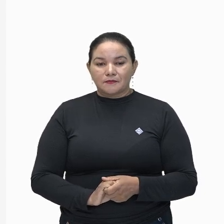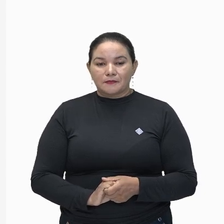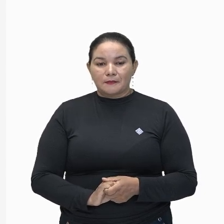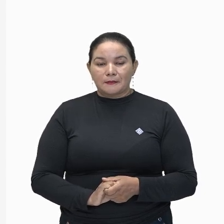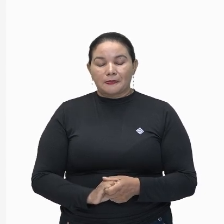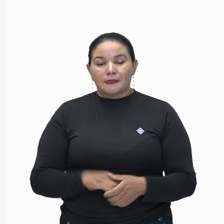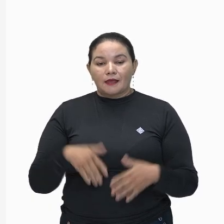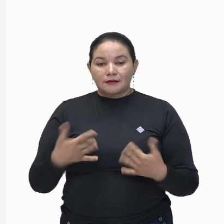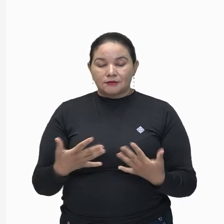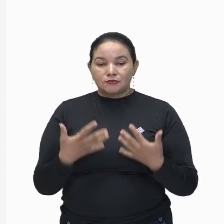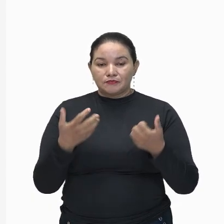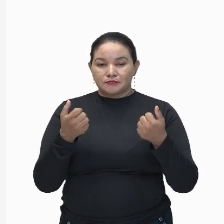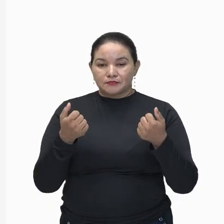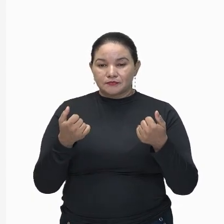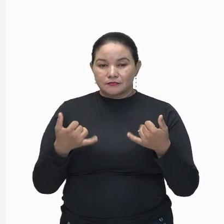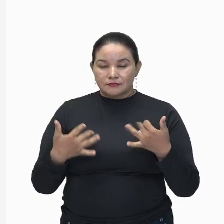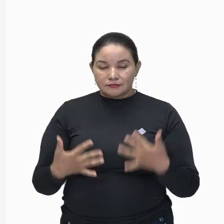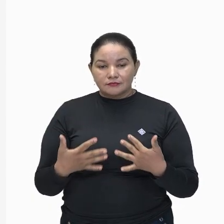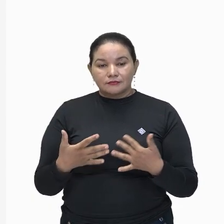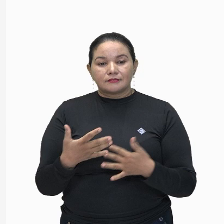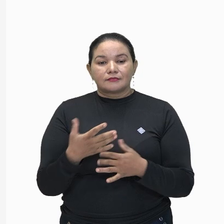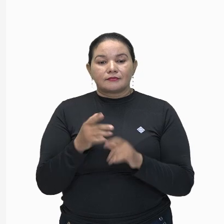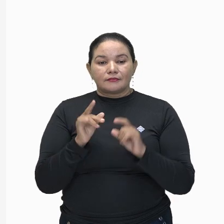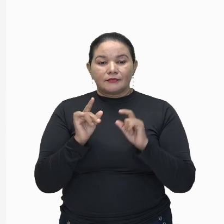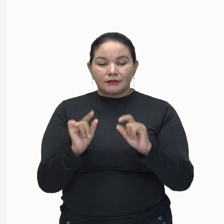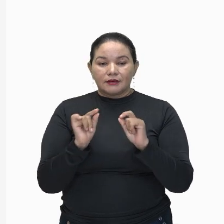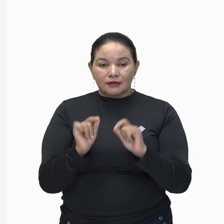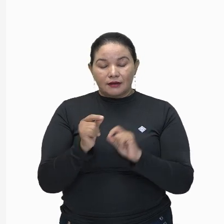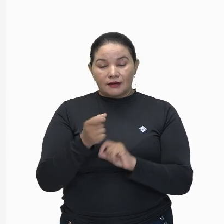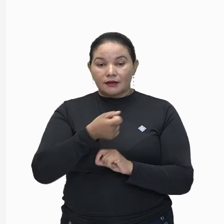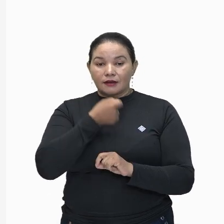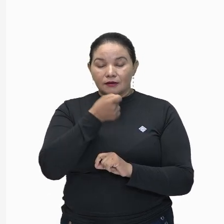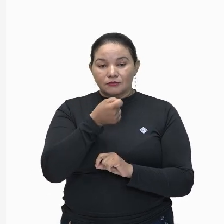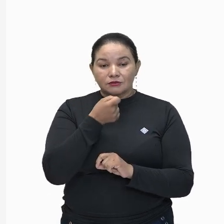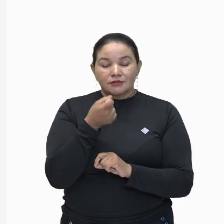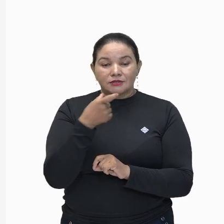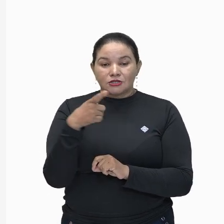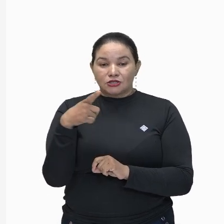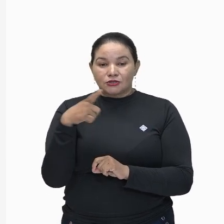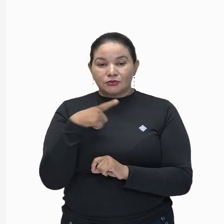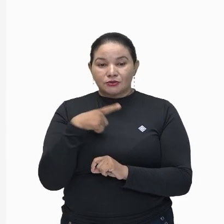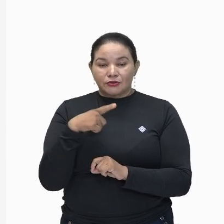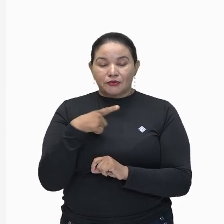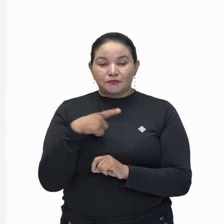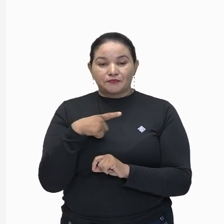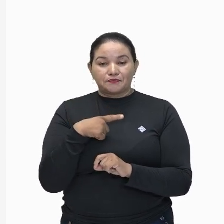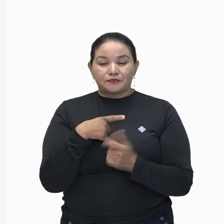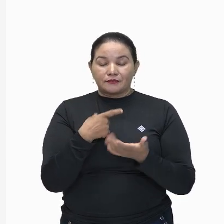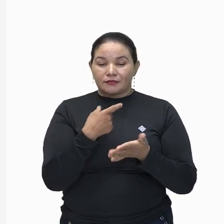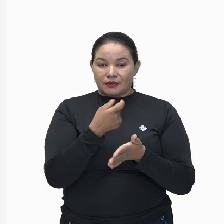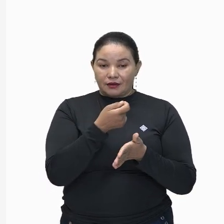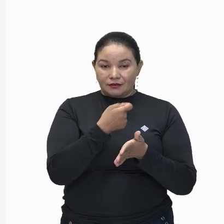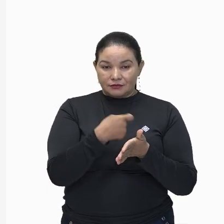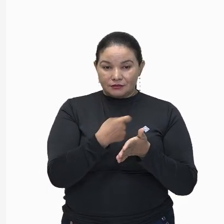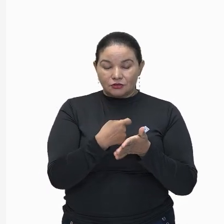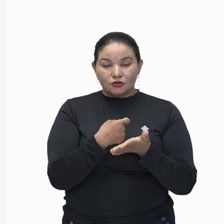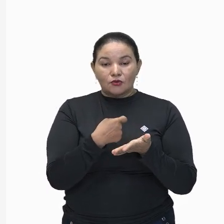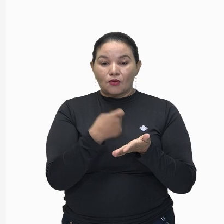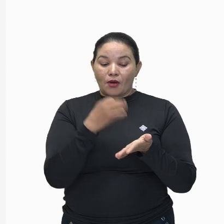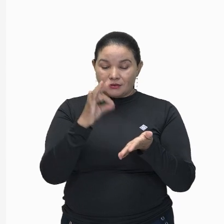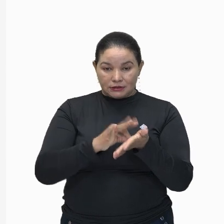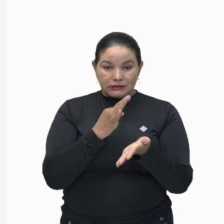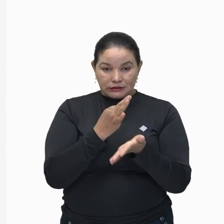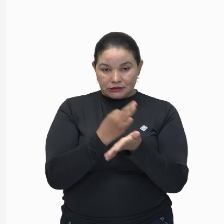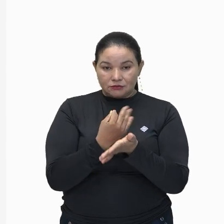que a reportagem ela vai trazer a assinatura da pessoa, ele vai trazer